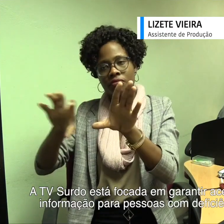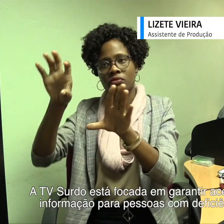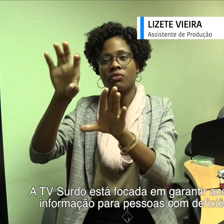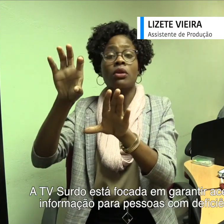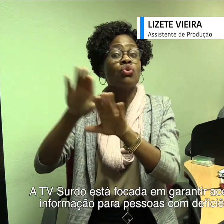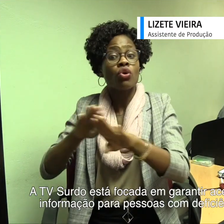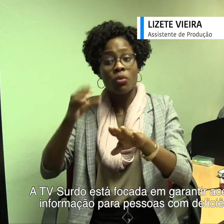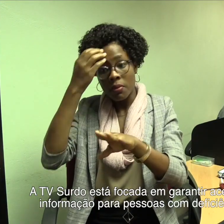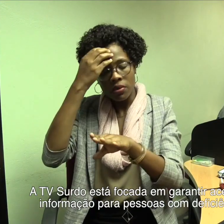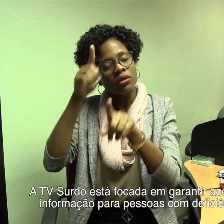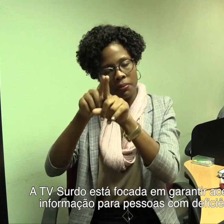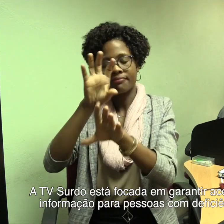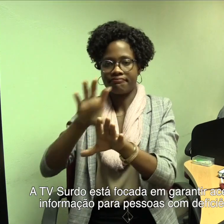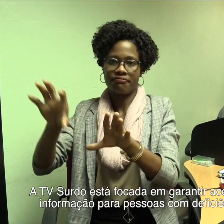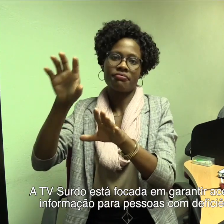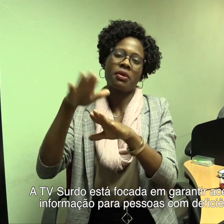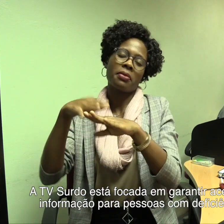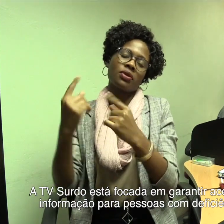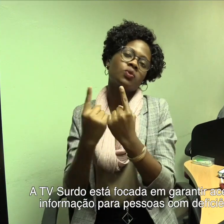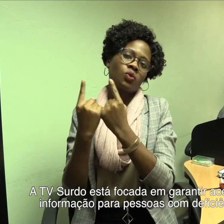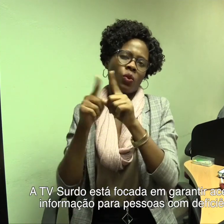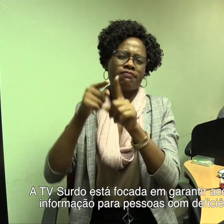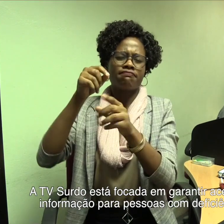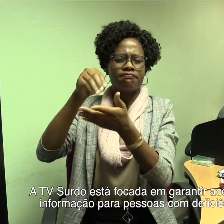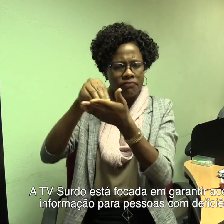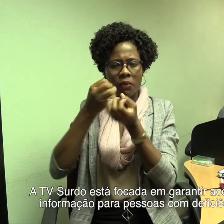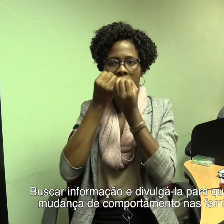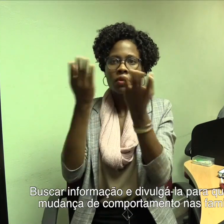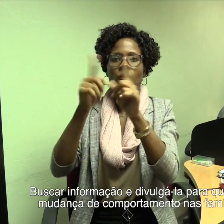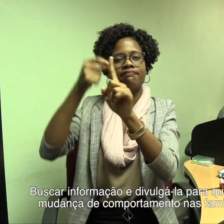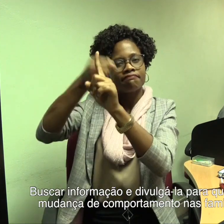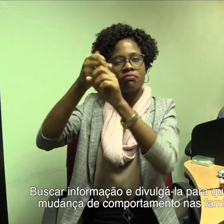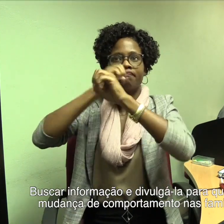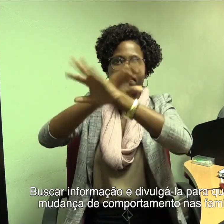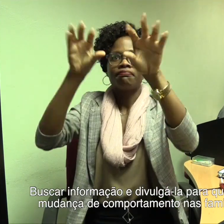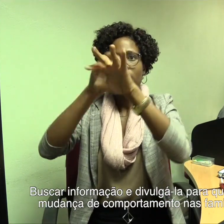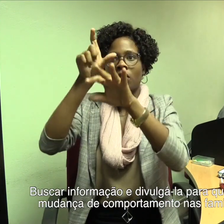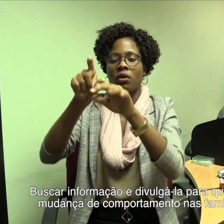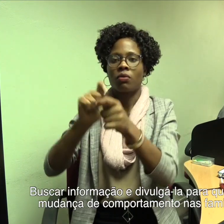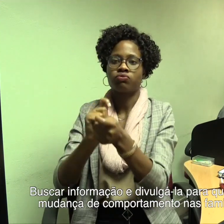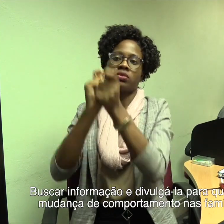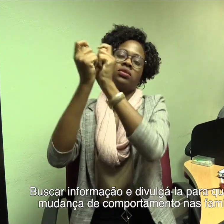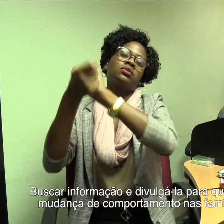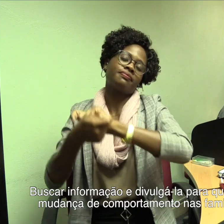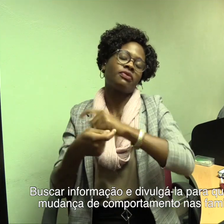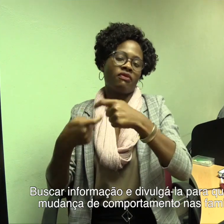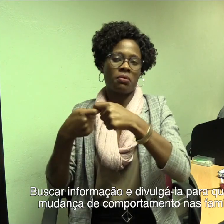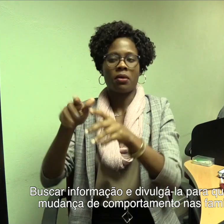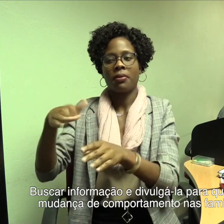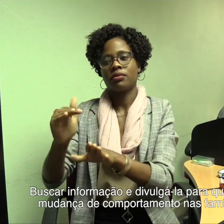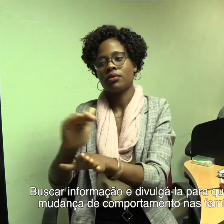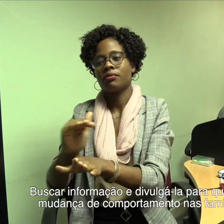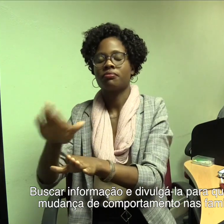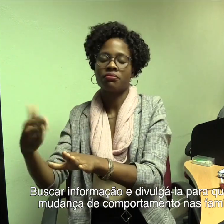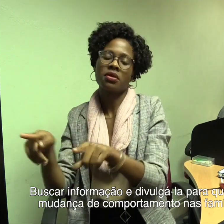informação igual às pessoas com deficiência, a nível nacional. Para poder trazer a informação e divulgar e